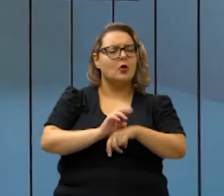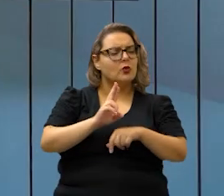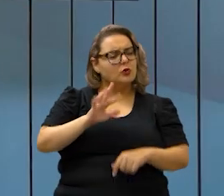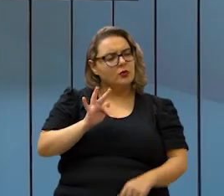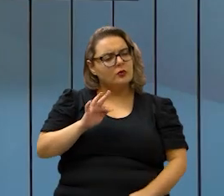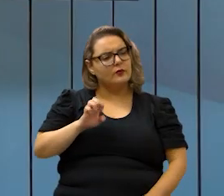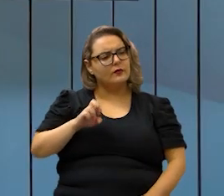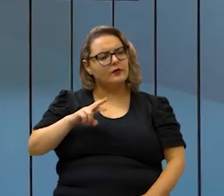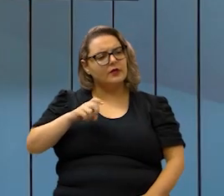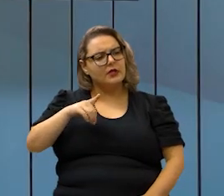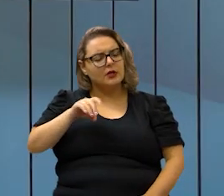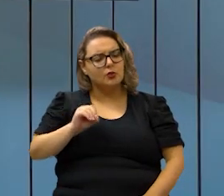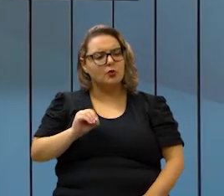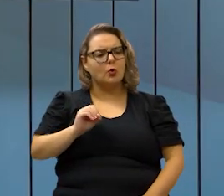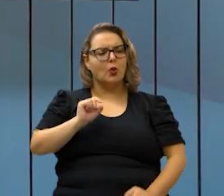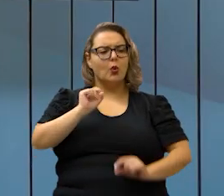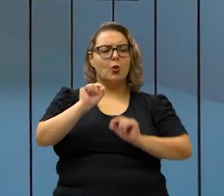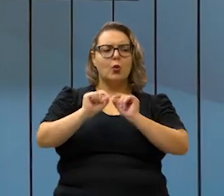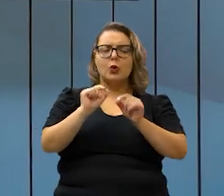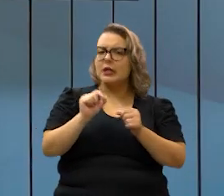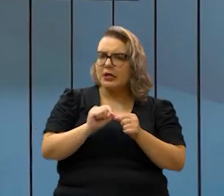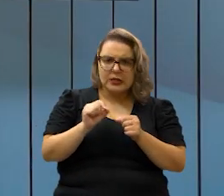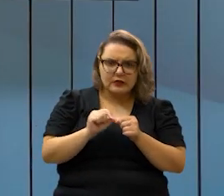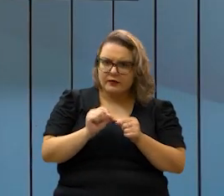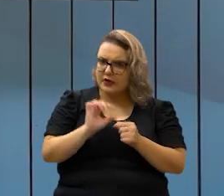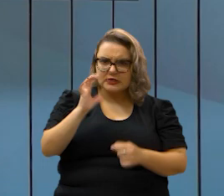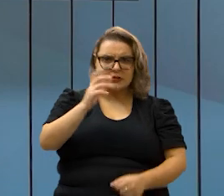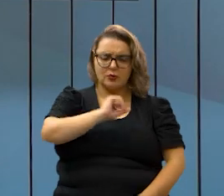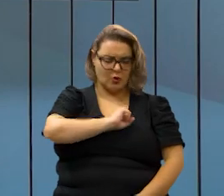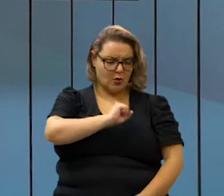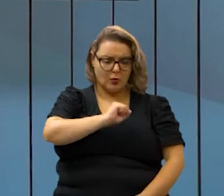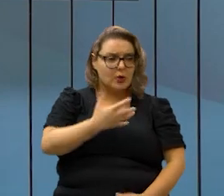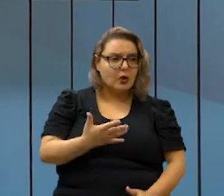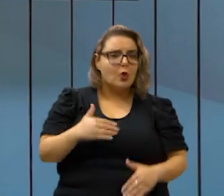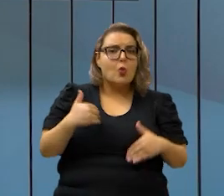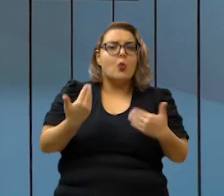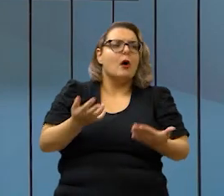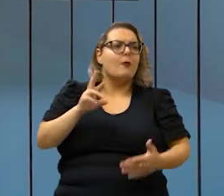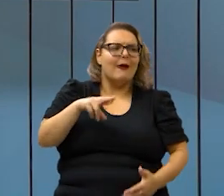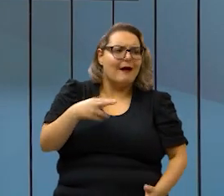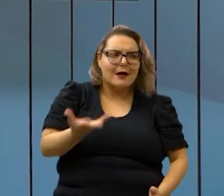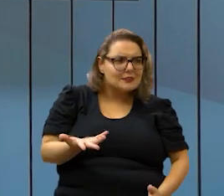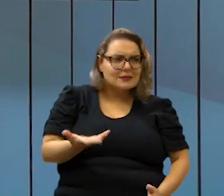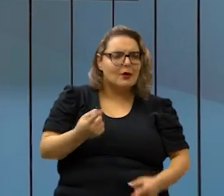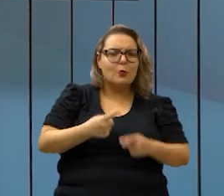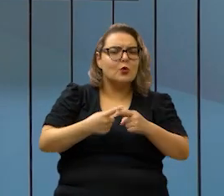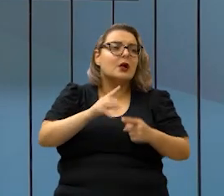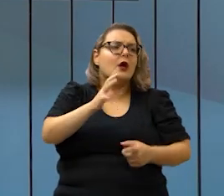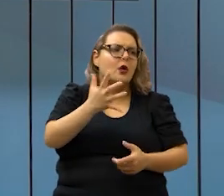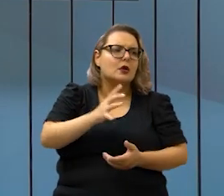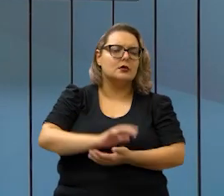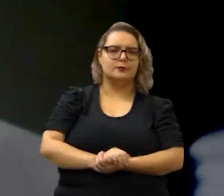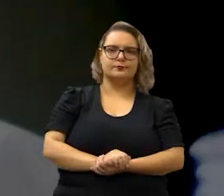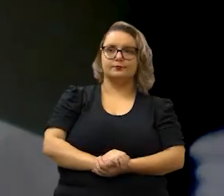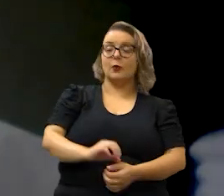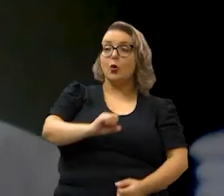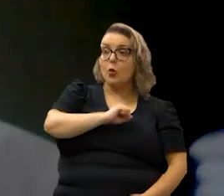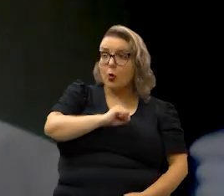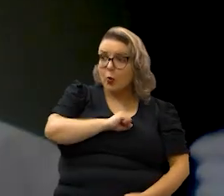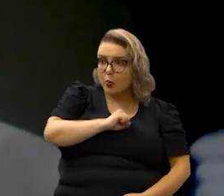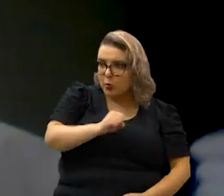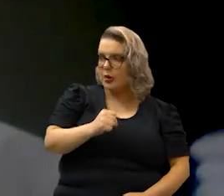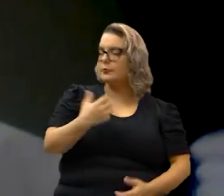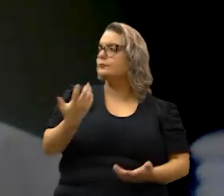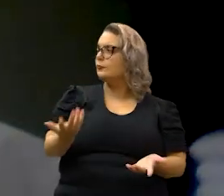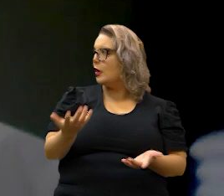Doutor Fernando, o que leva, ao infarto? Qual que é a causa dele? O